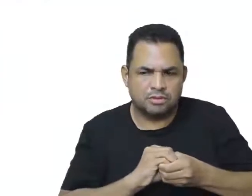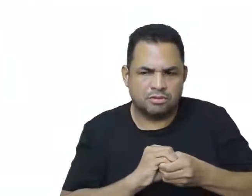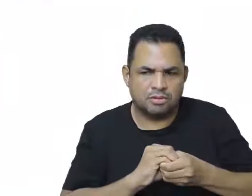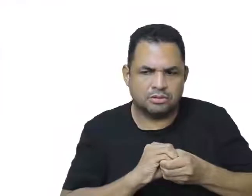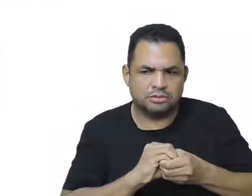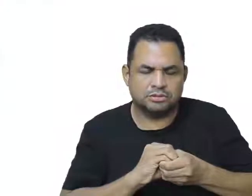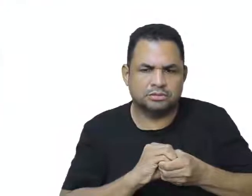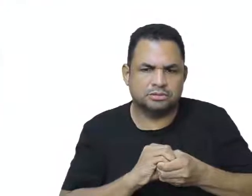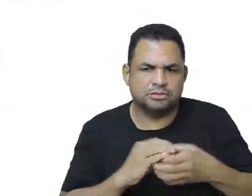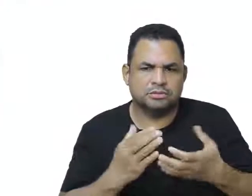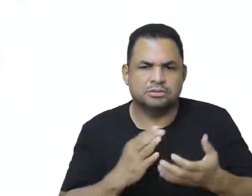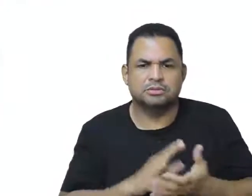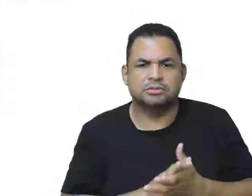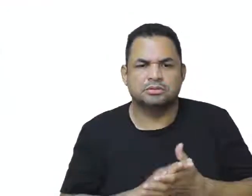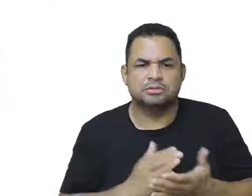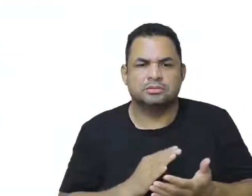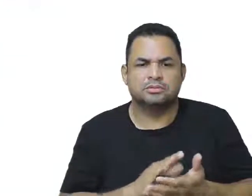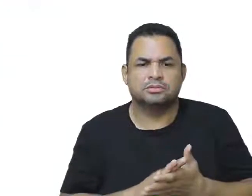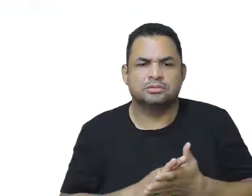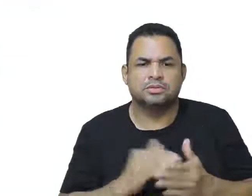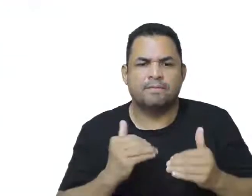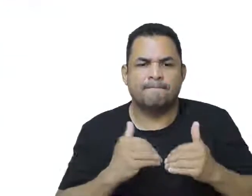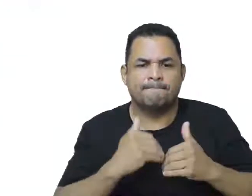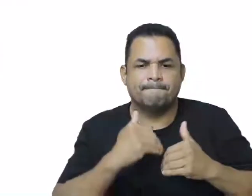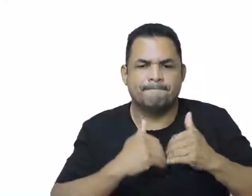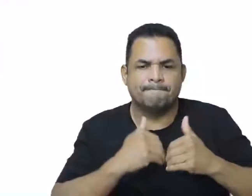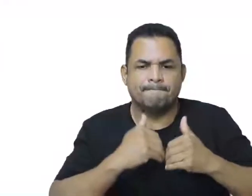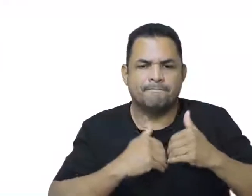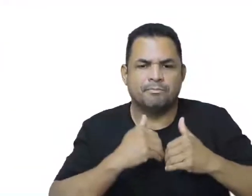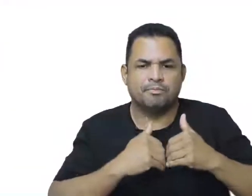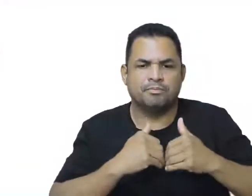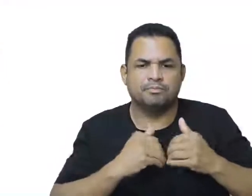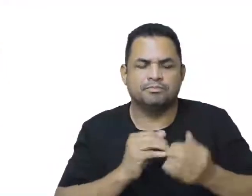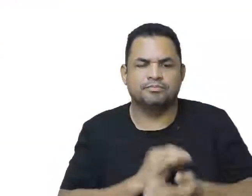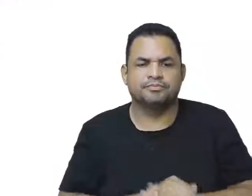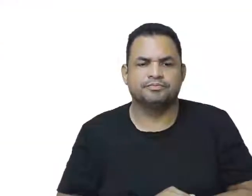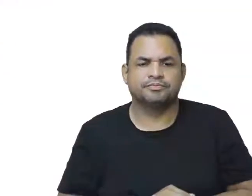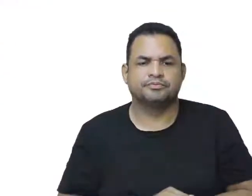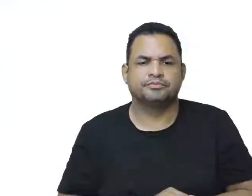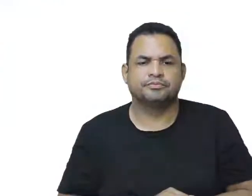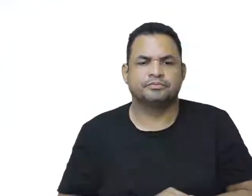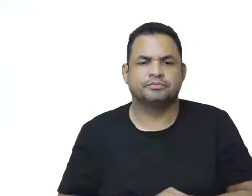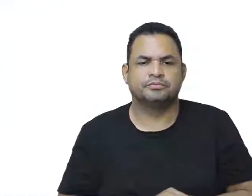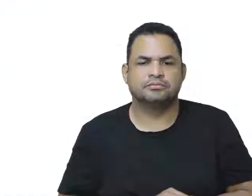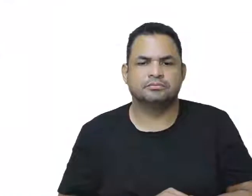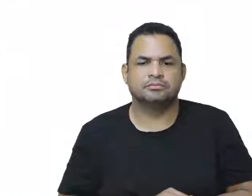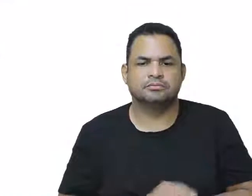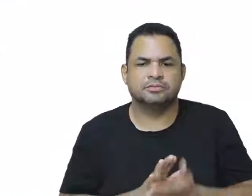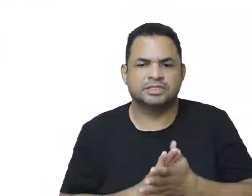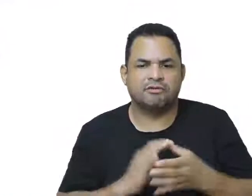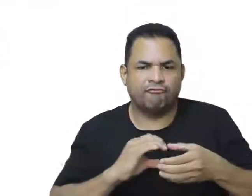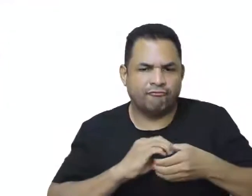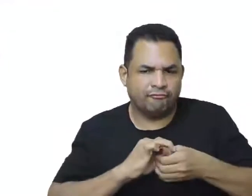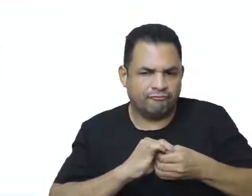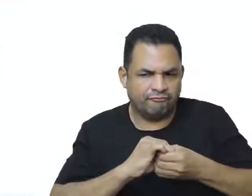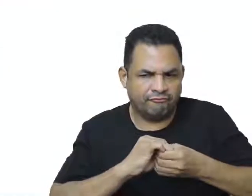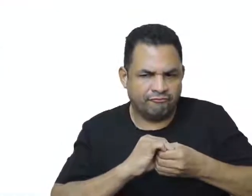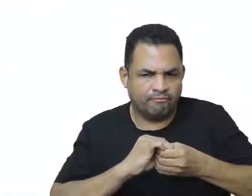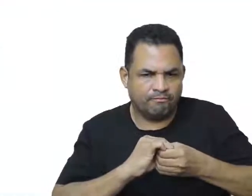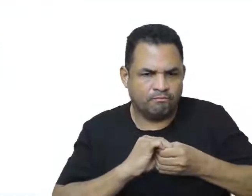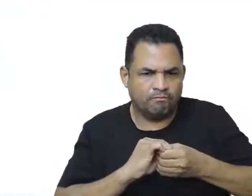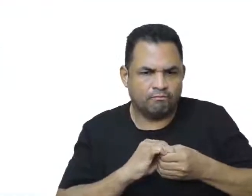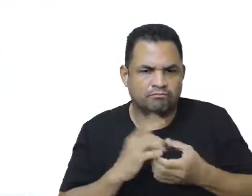fechadinhas que elas formam uma parede muito fechada. Então, as células justapostas são coesas,